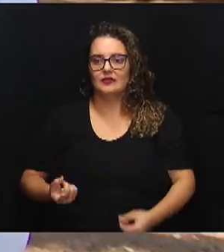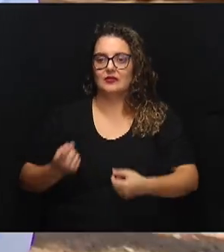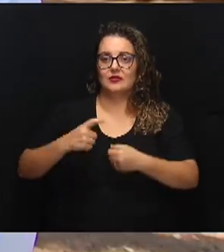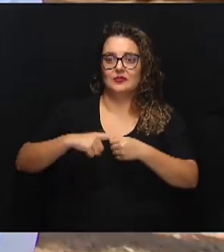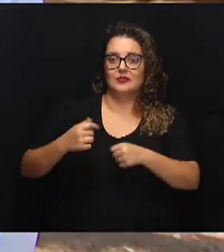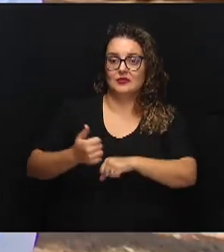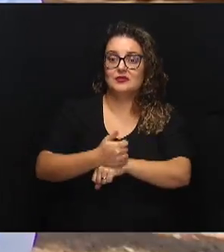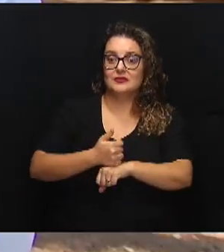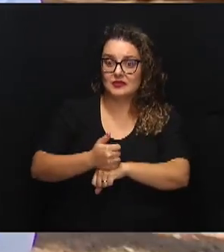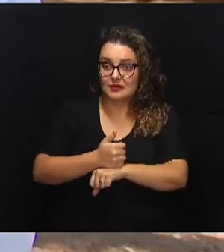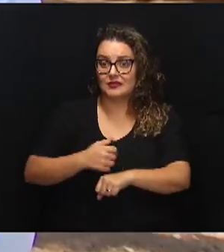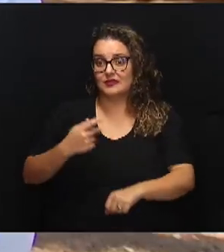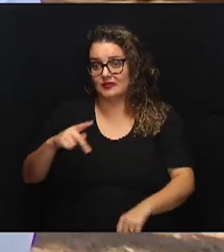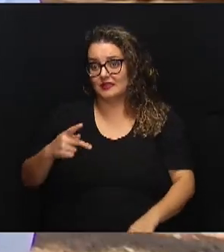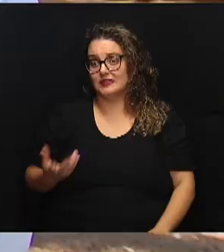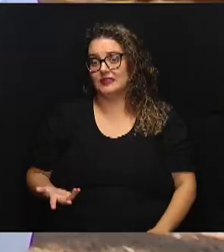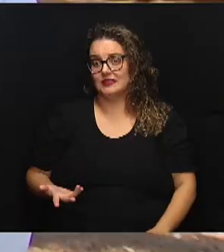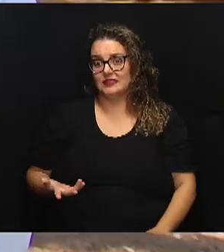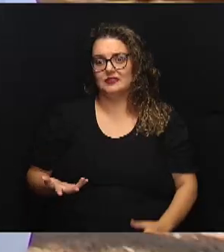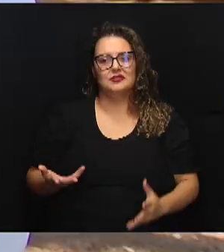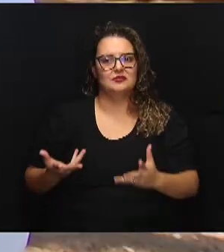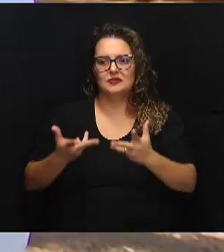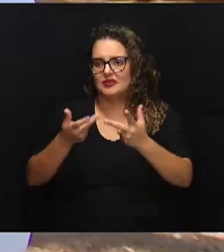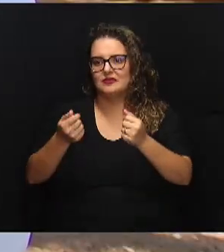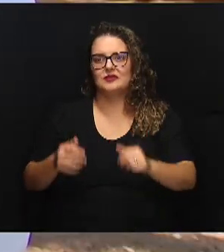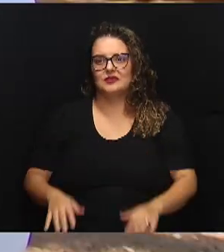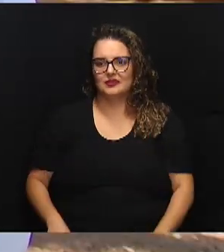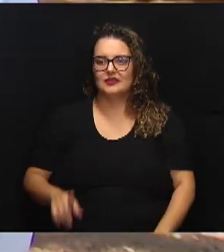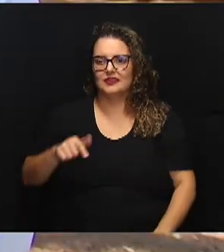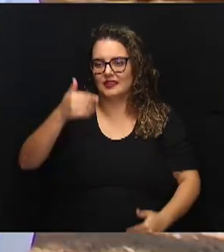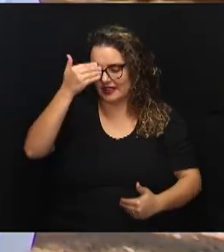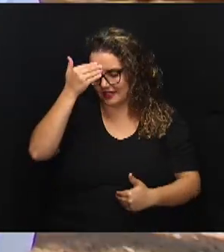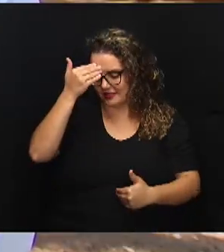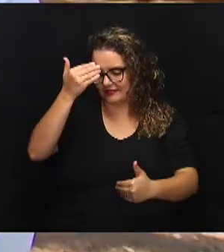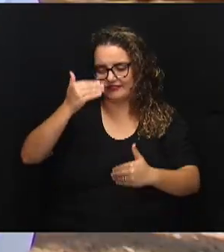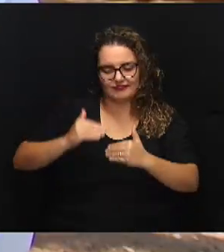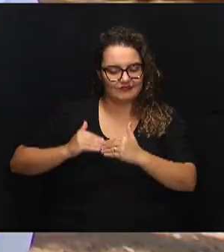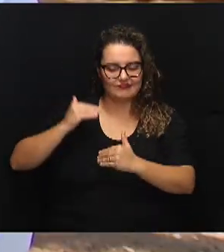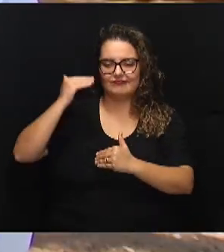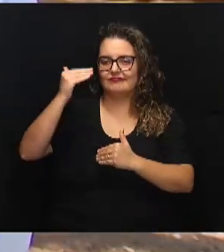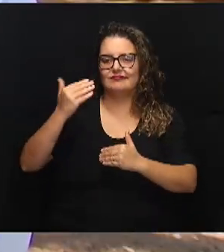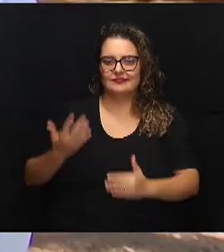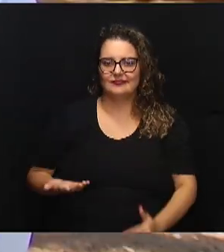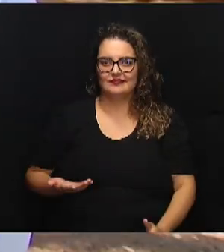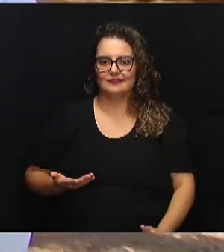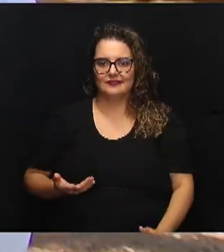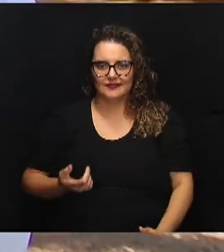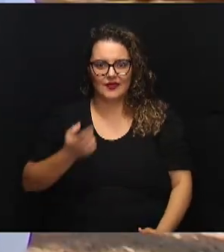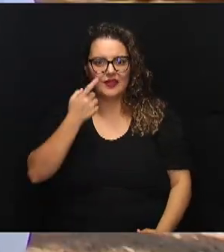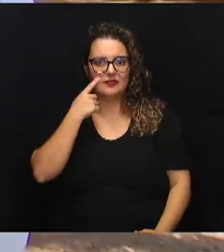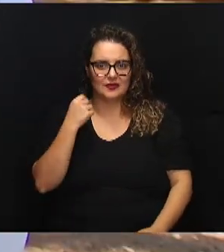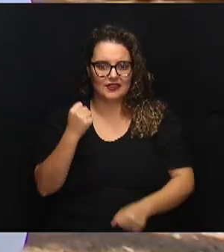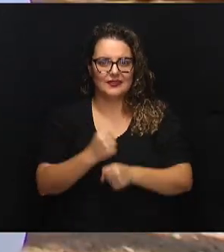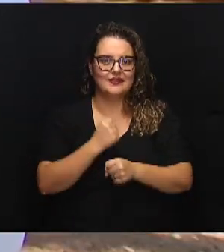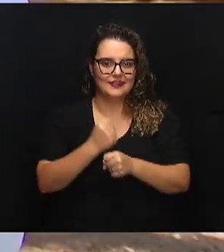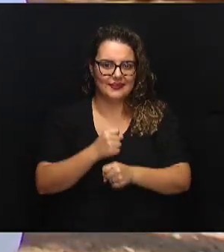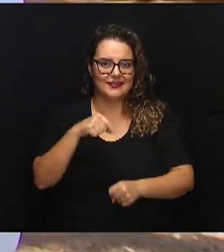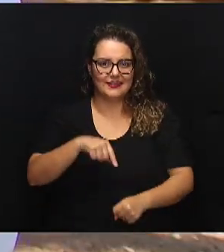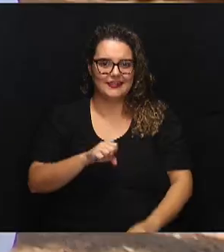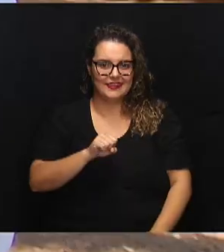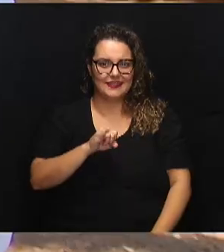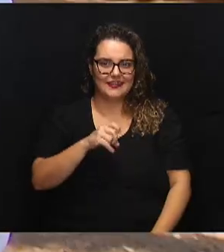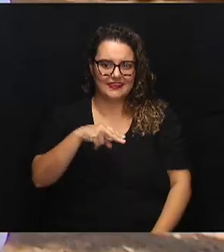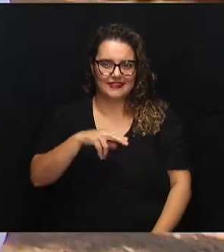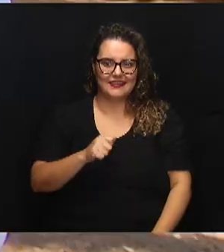para a profissão deles. É maravilhoso, é gratificante ao extremo. Pelo jeito vai ficar muito tempo ainda, né,